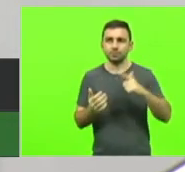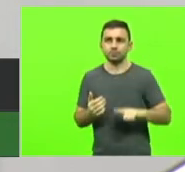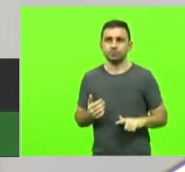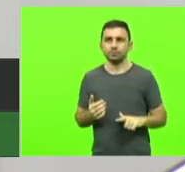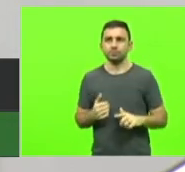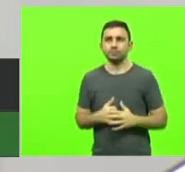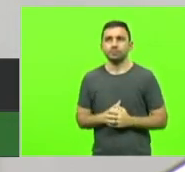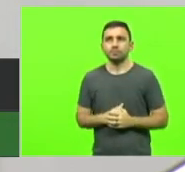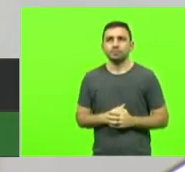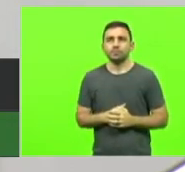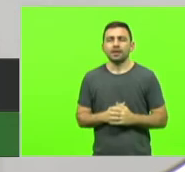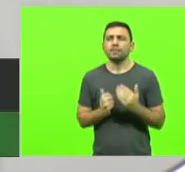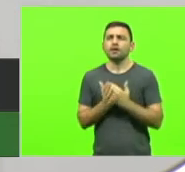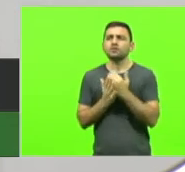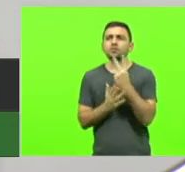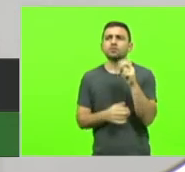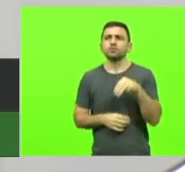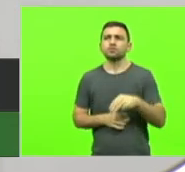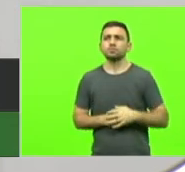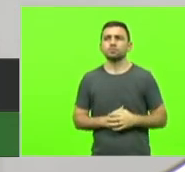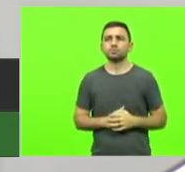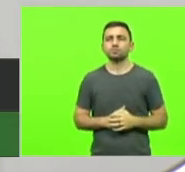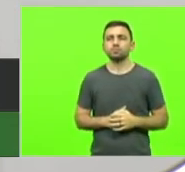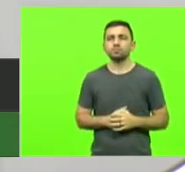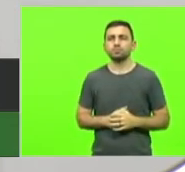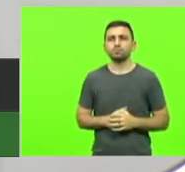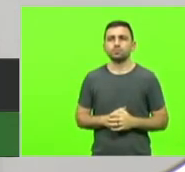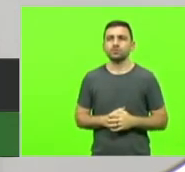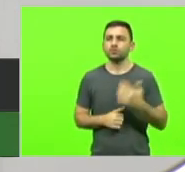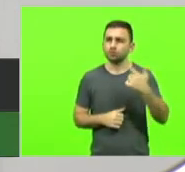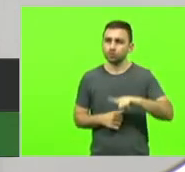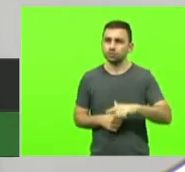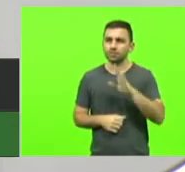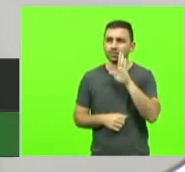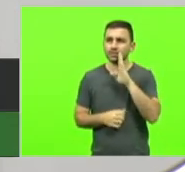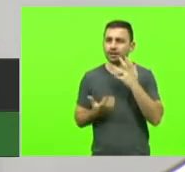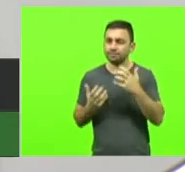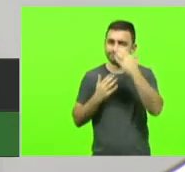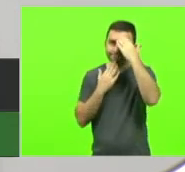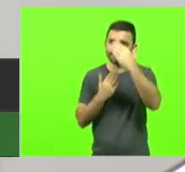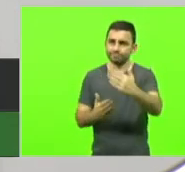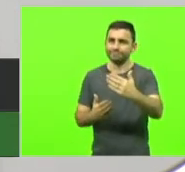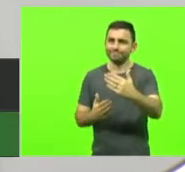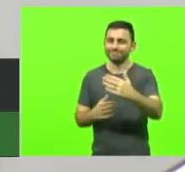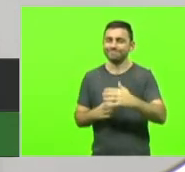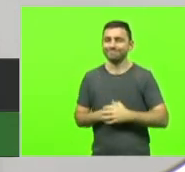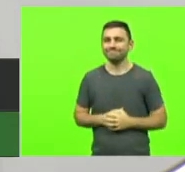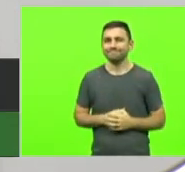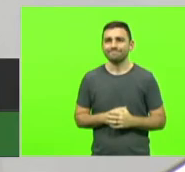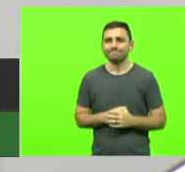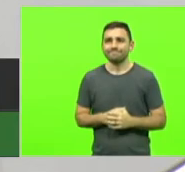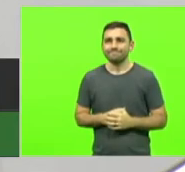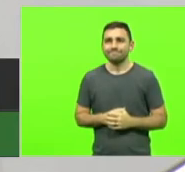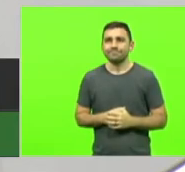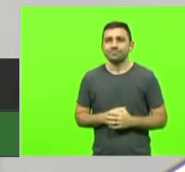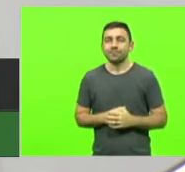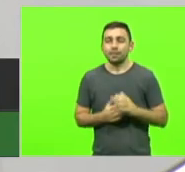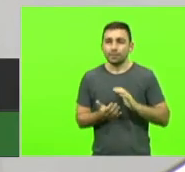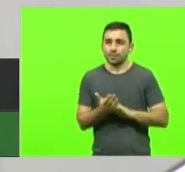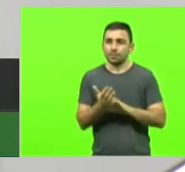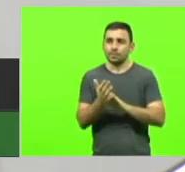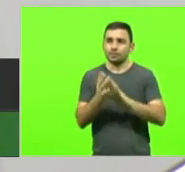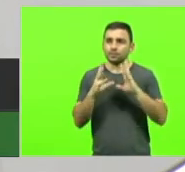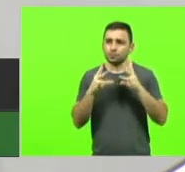Vossa Excelência terá mais 2 minutos, deputado. Mais uma vez, deputado Berlander, quero lhe agradecer a gentileza, mais uma vez, parabenizar a todos